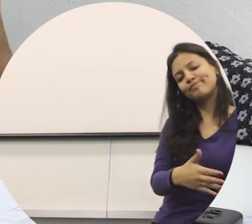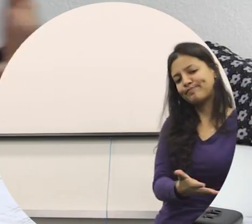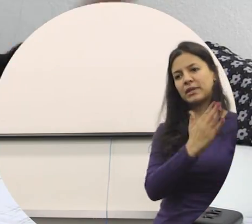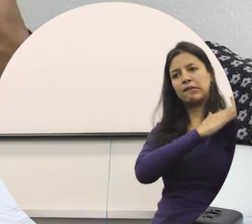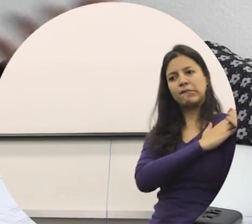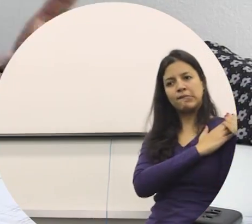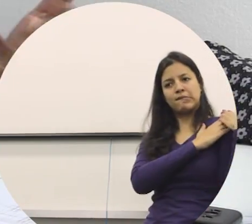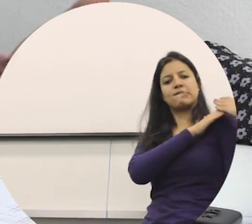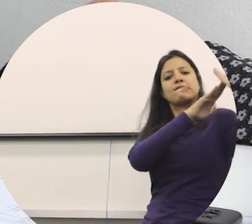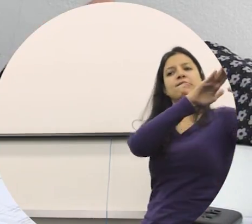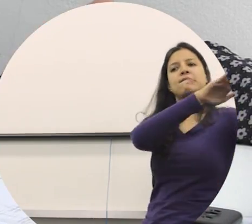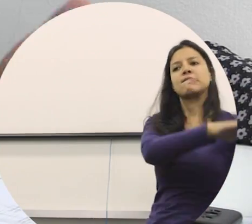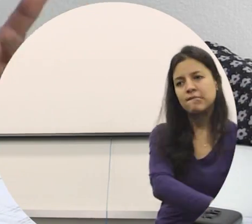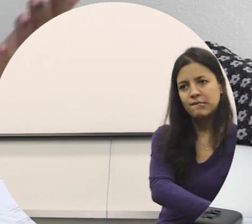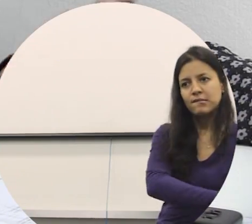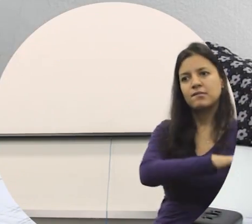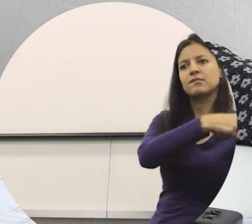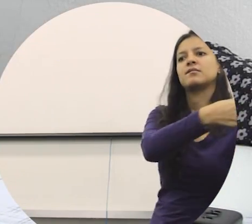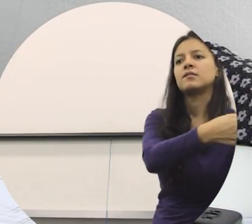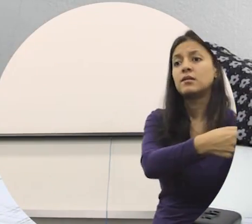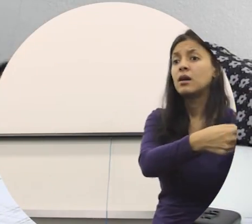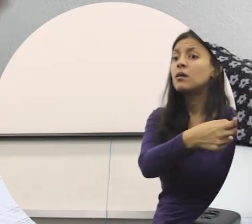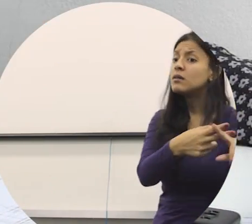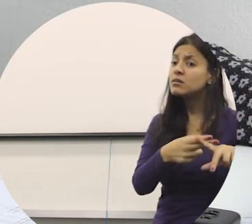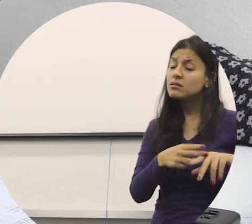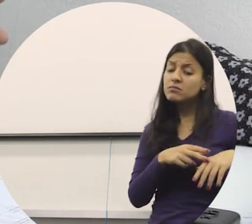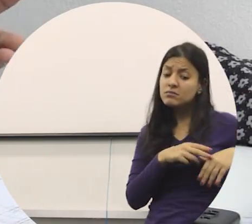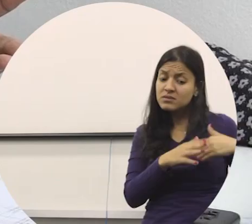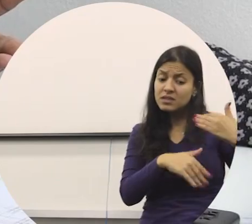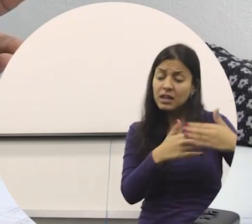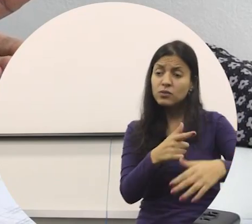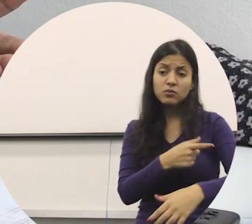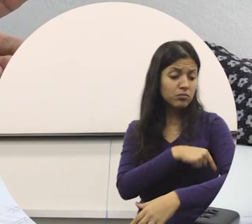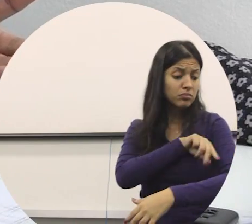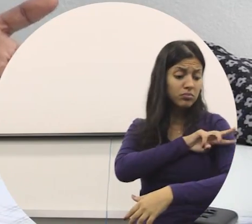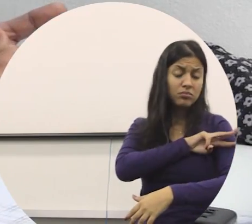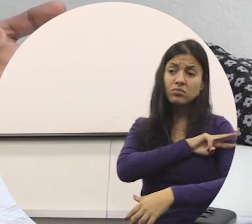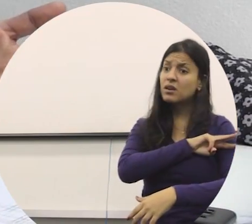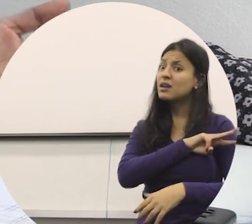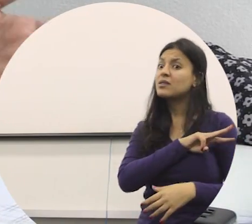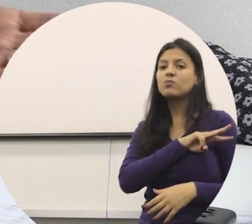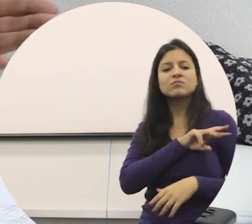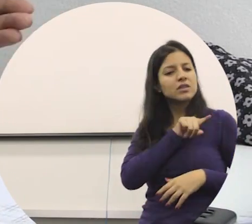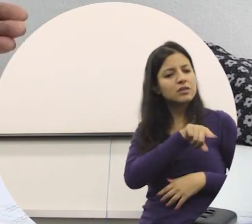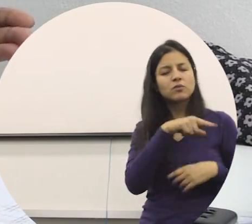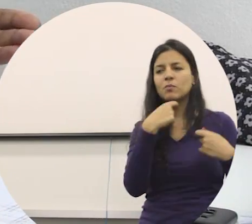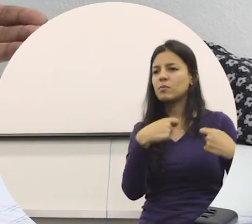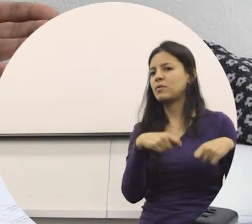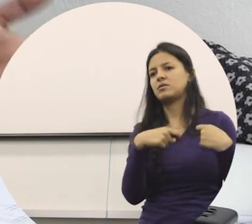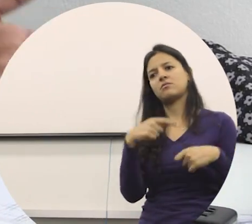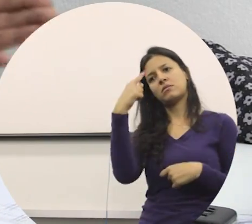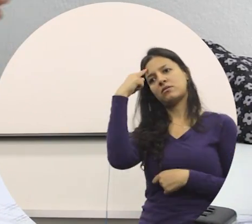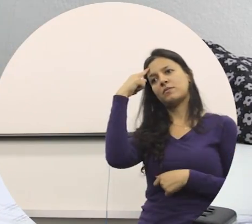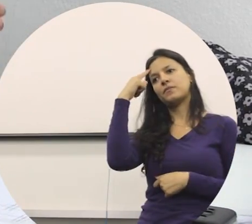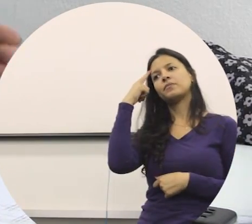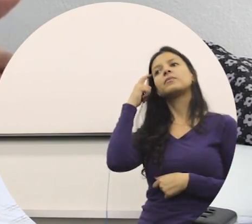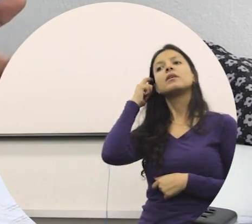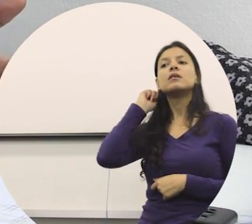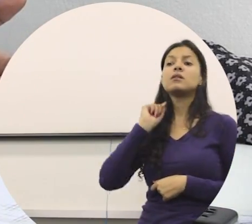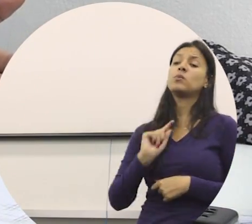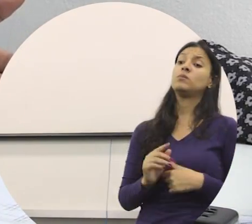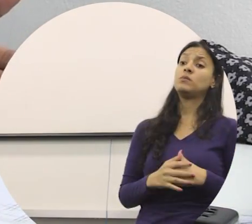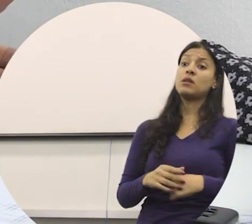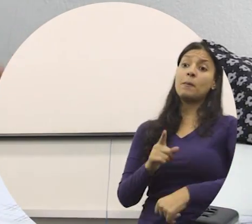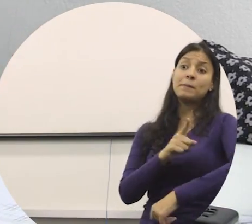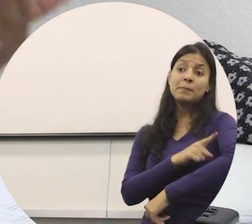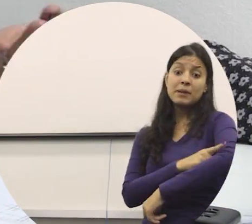acontece, né, no processo do ciclo mesmo. E que não pode ser descartado. A criança no final do primeiro ano, do segundo